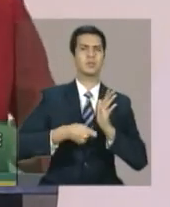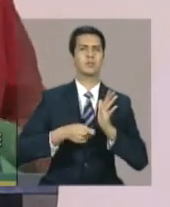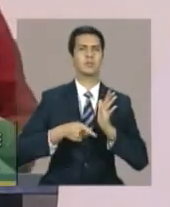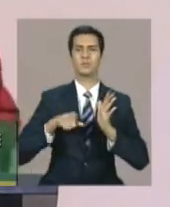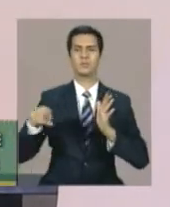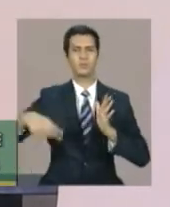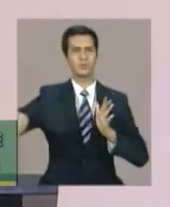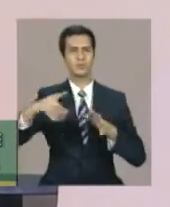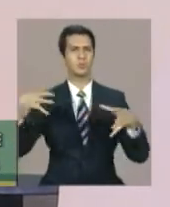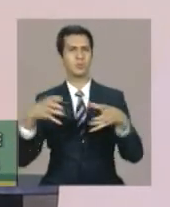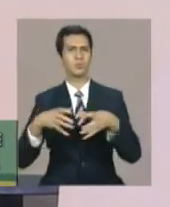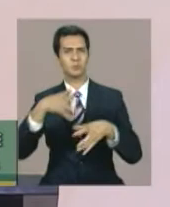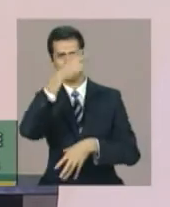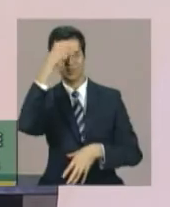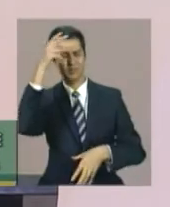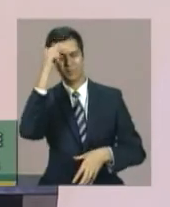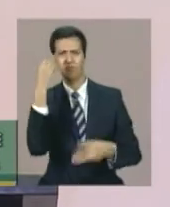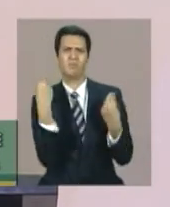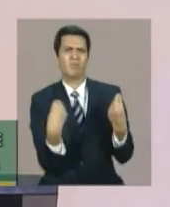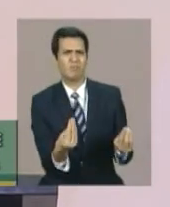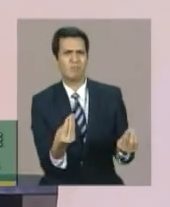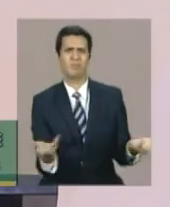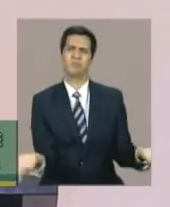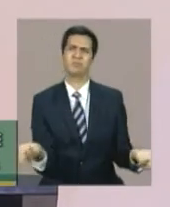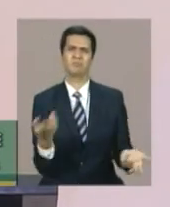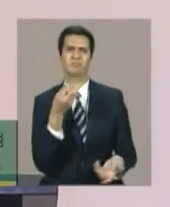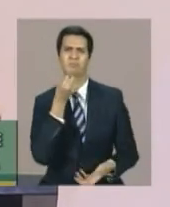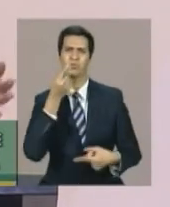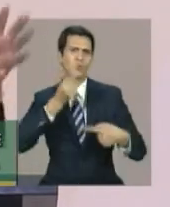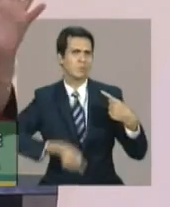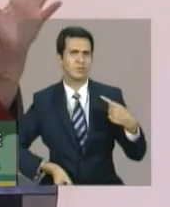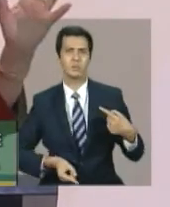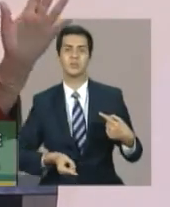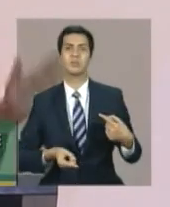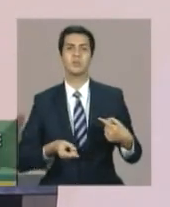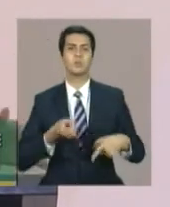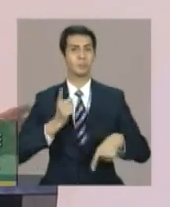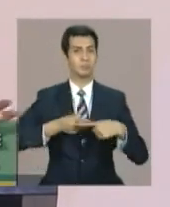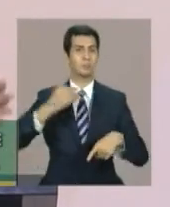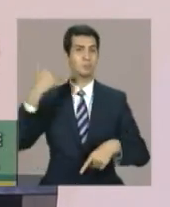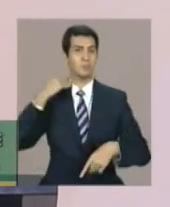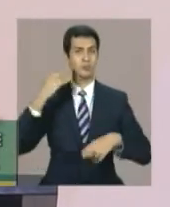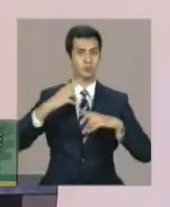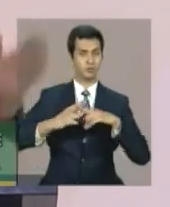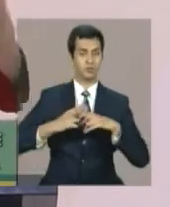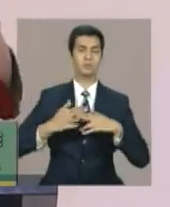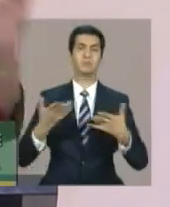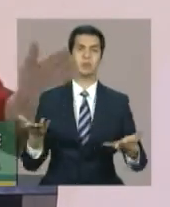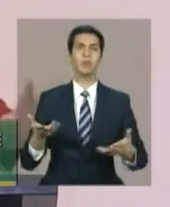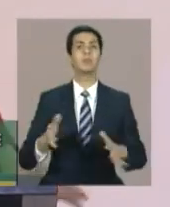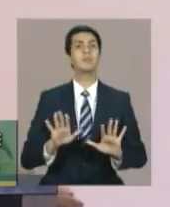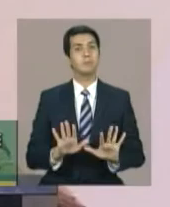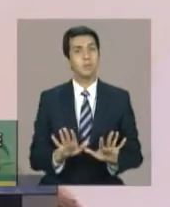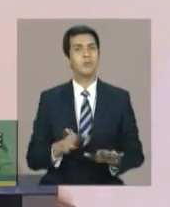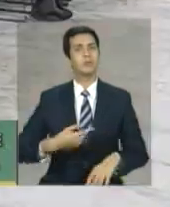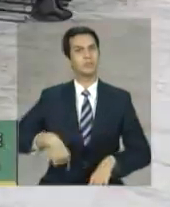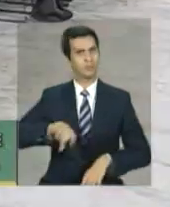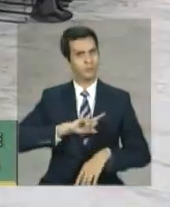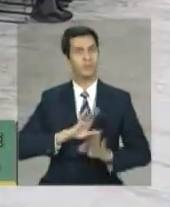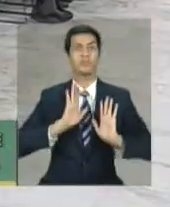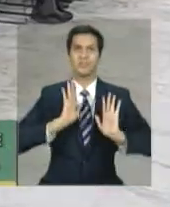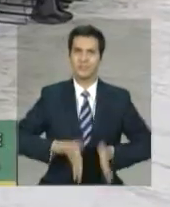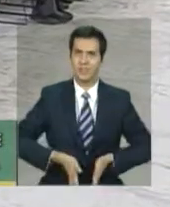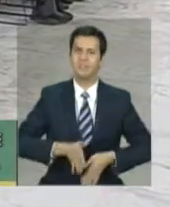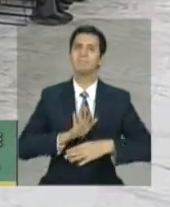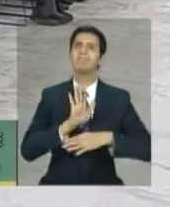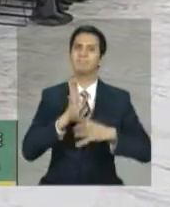que se refere ao acompanhamento da Caixa Econômica Federal. Pois isso foi feito. Nós atendemos o pleito dos